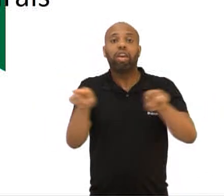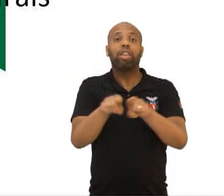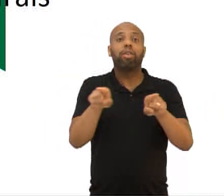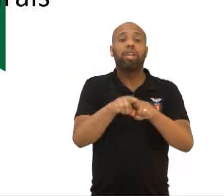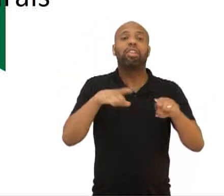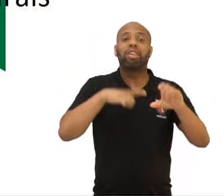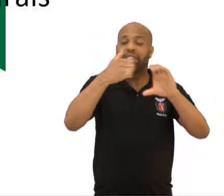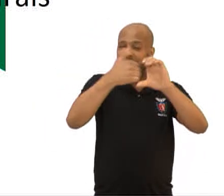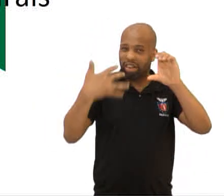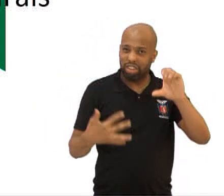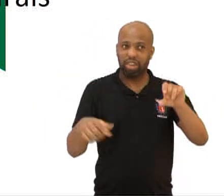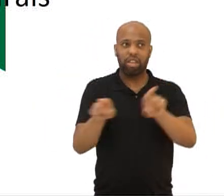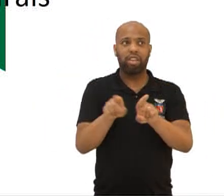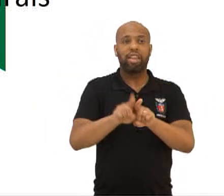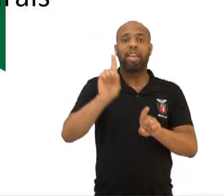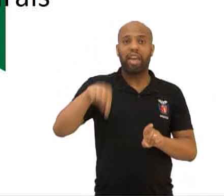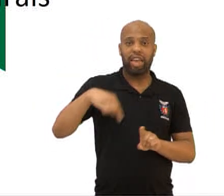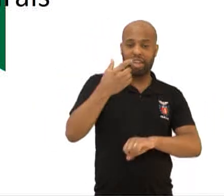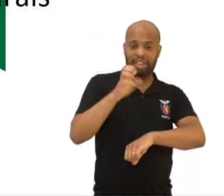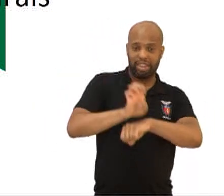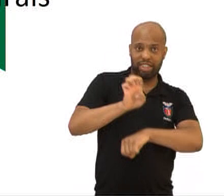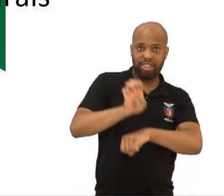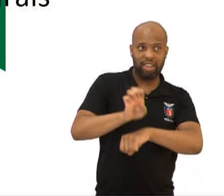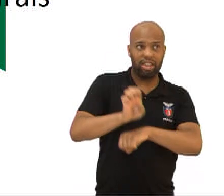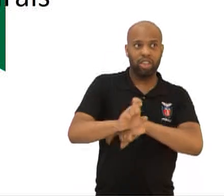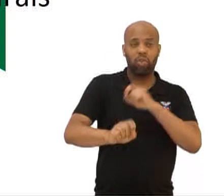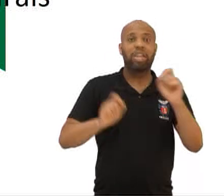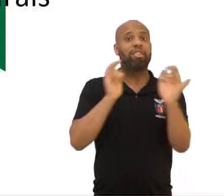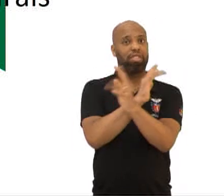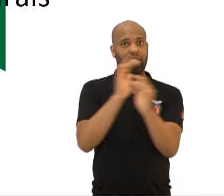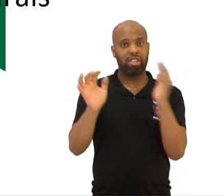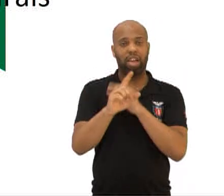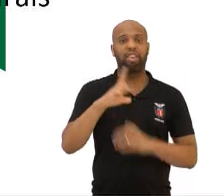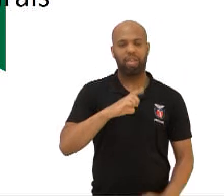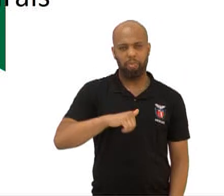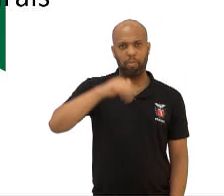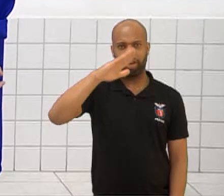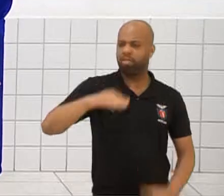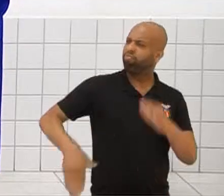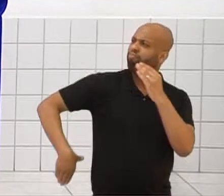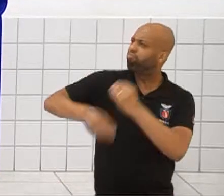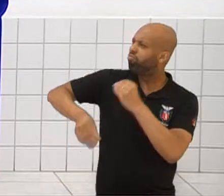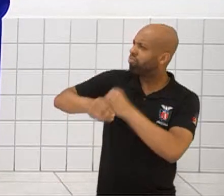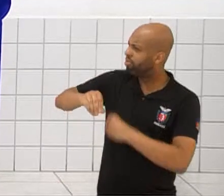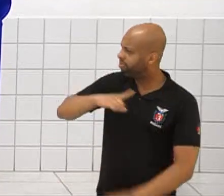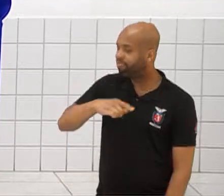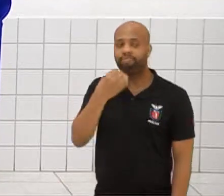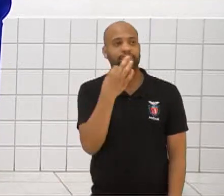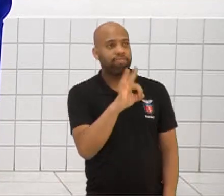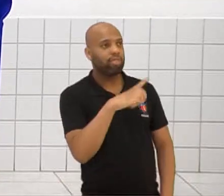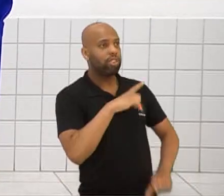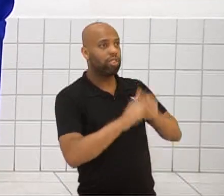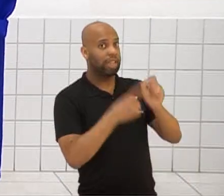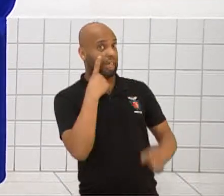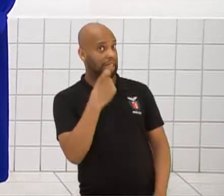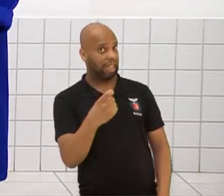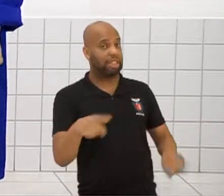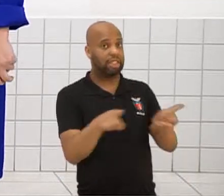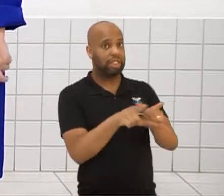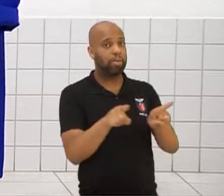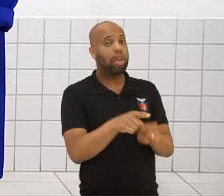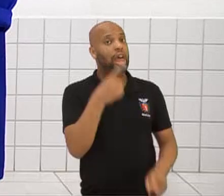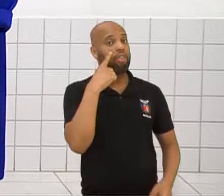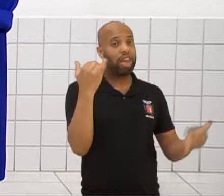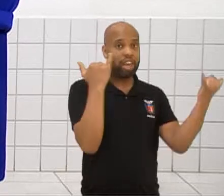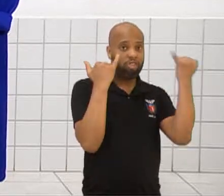as características de ser um estado predominantemente urbano. E alguma coisa mais para complementar, professor? Correto. Olha só, é interessante a gente pegar aqui esses